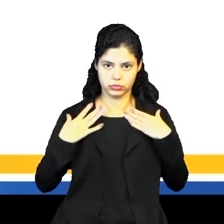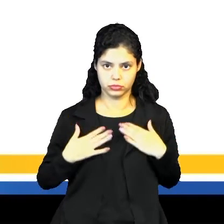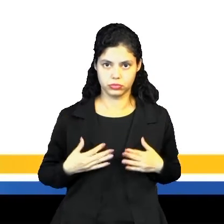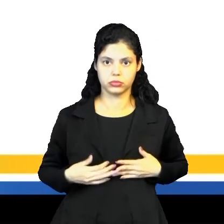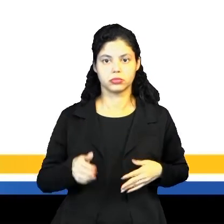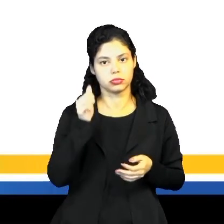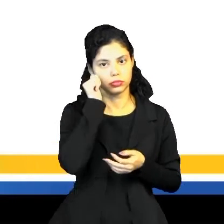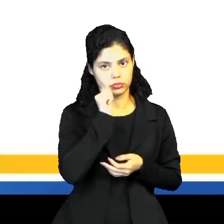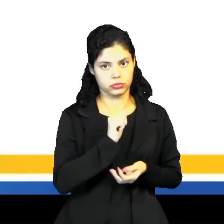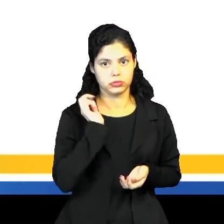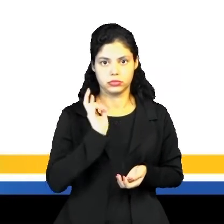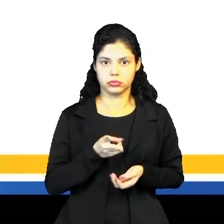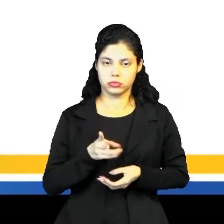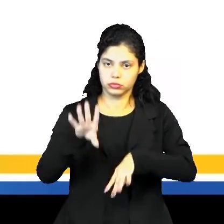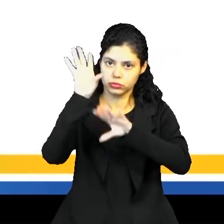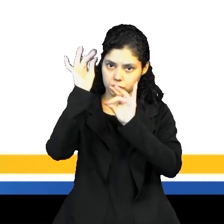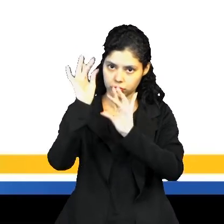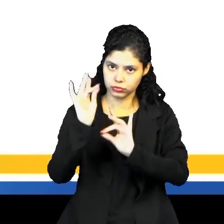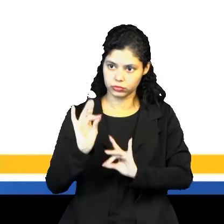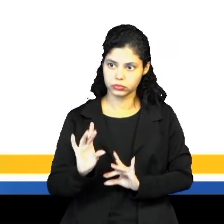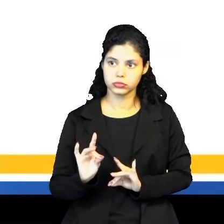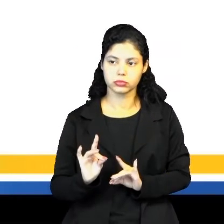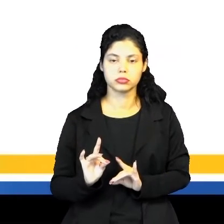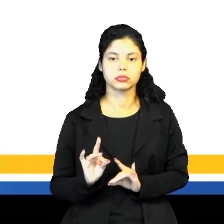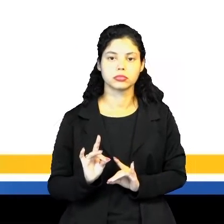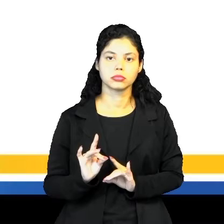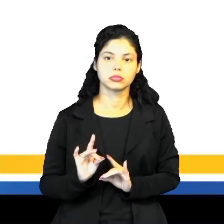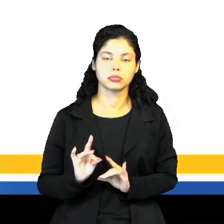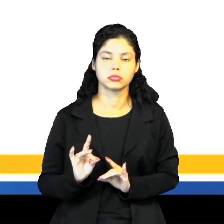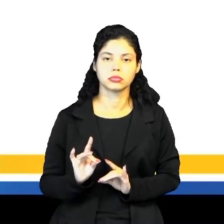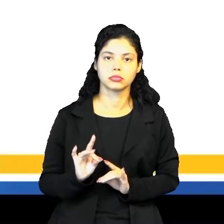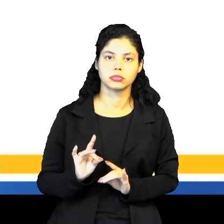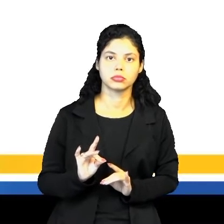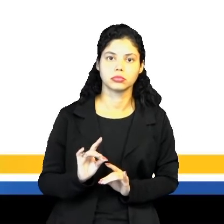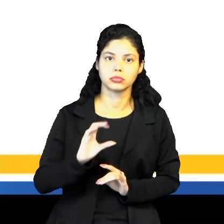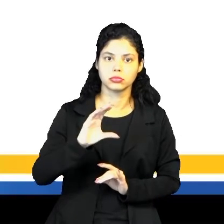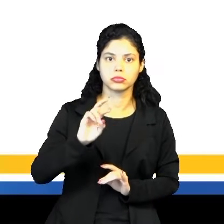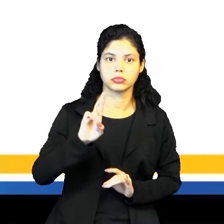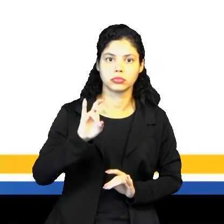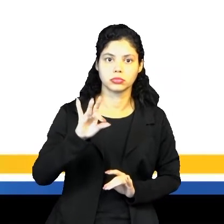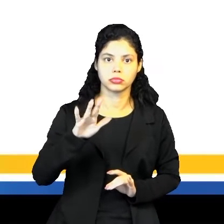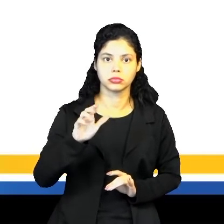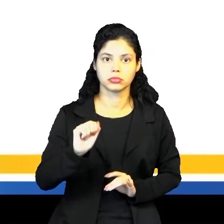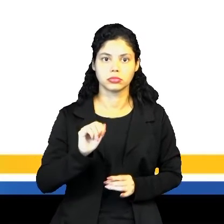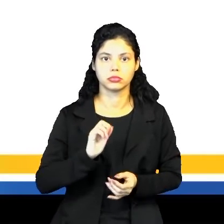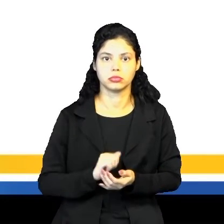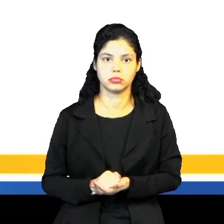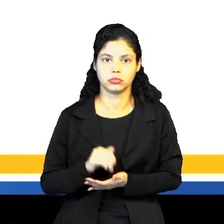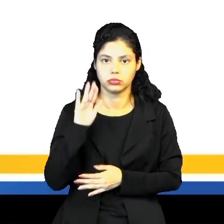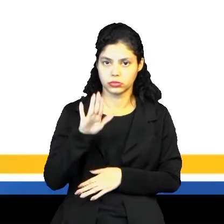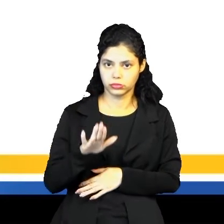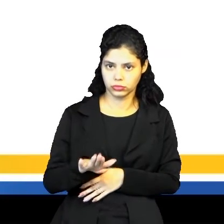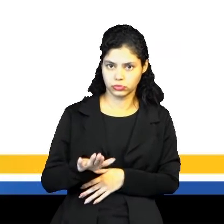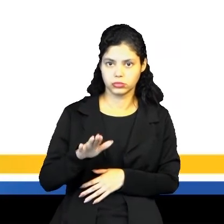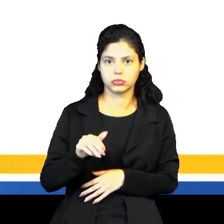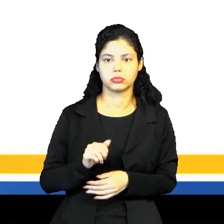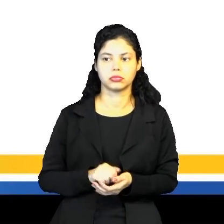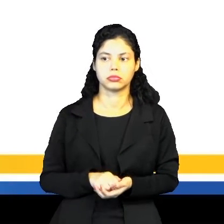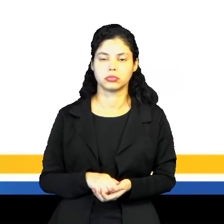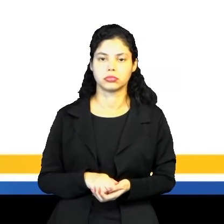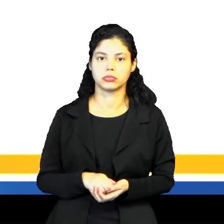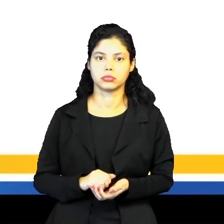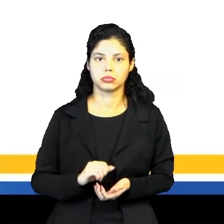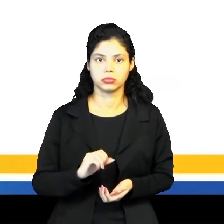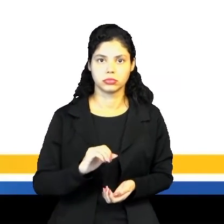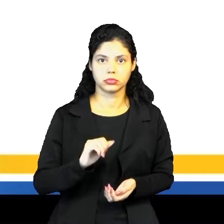né? Então ele sempre destaca essa questão do crepúsculo, do entardecer, né? Essa questão